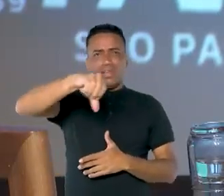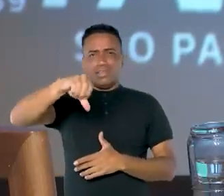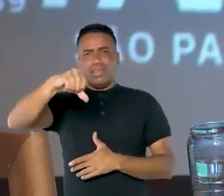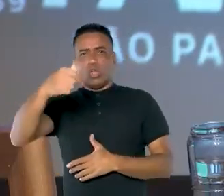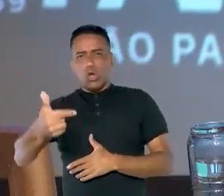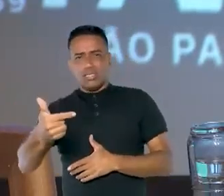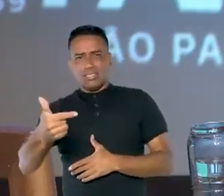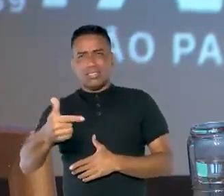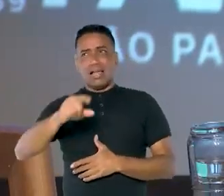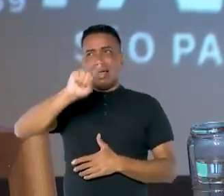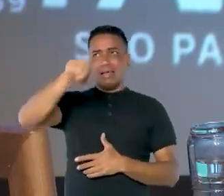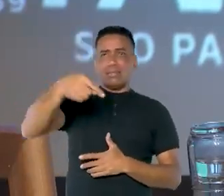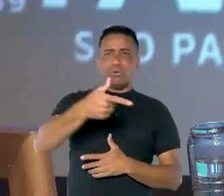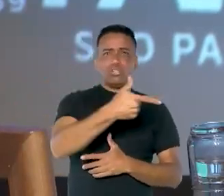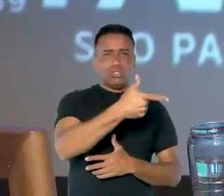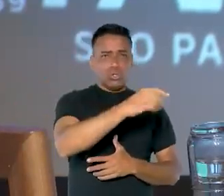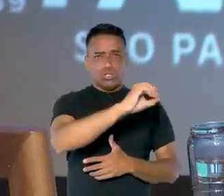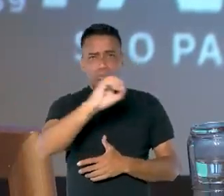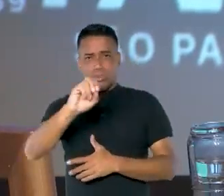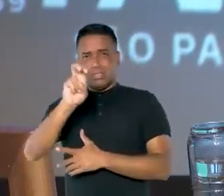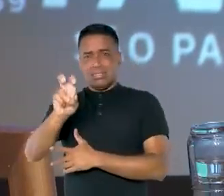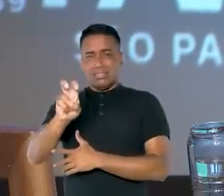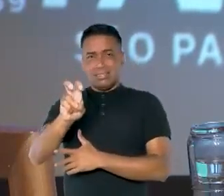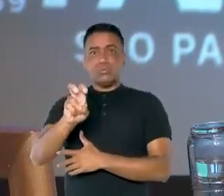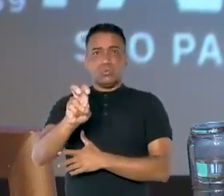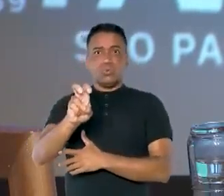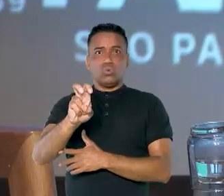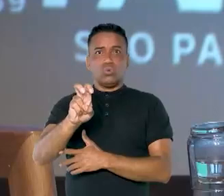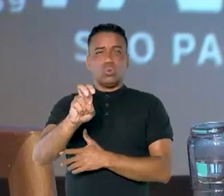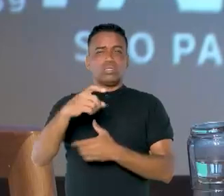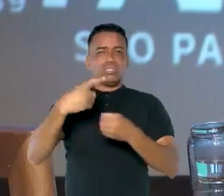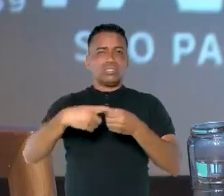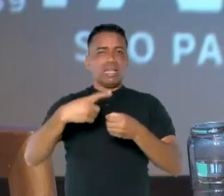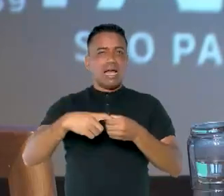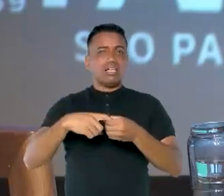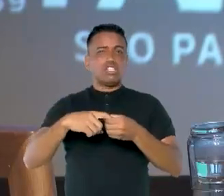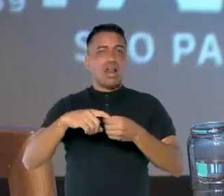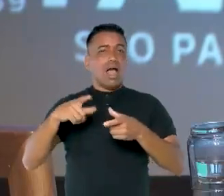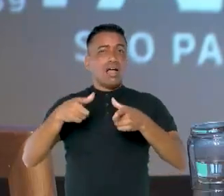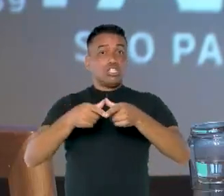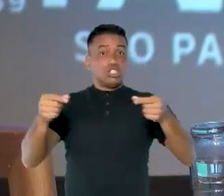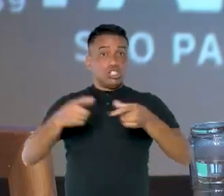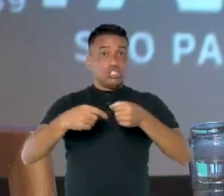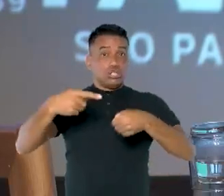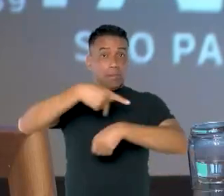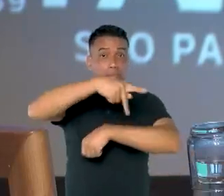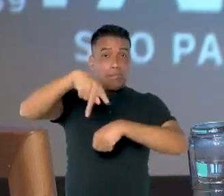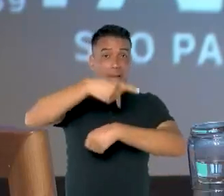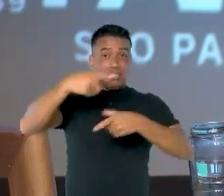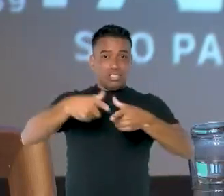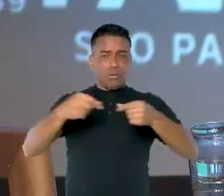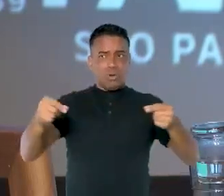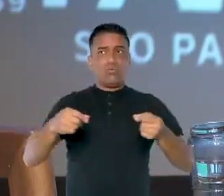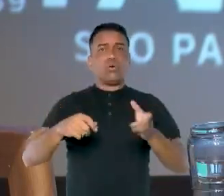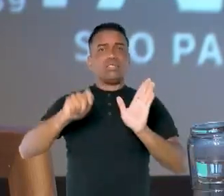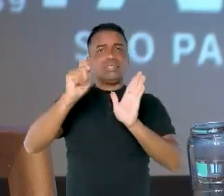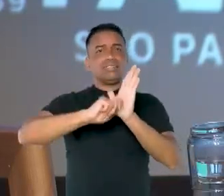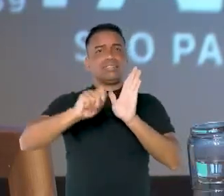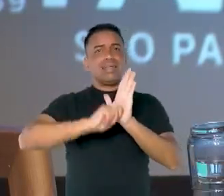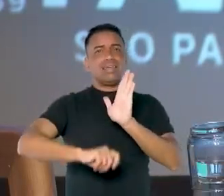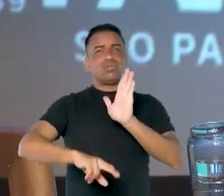1992. Depois, em 2005, em Nagoya, uma cidade japonesa, foi então escrito um